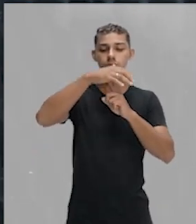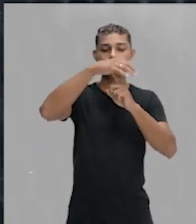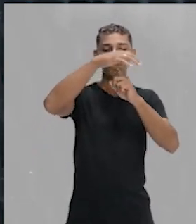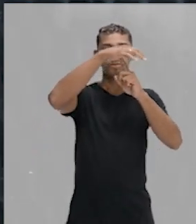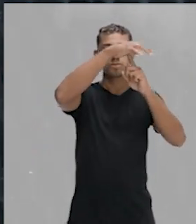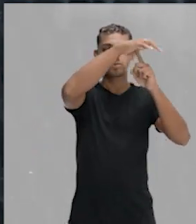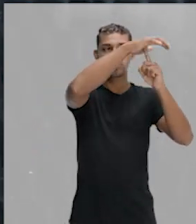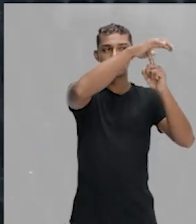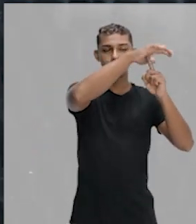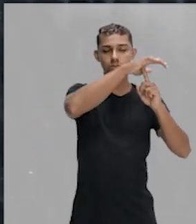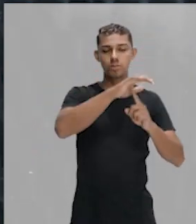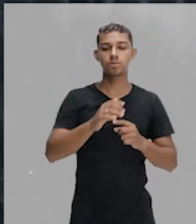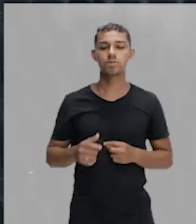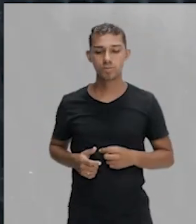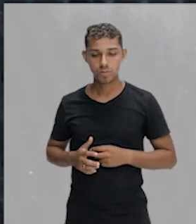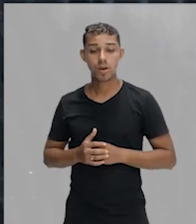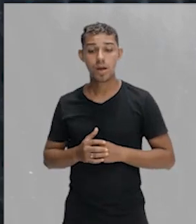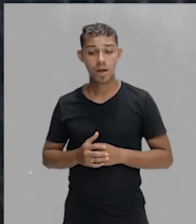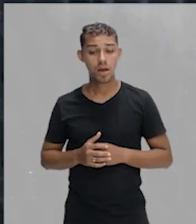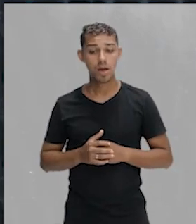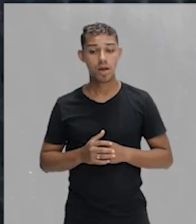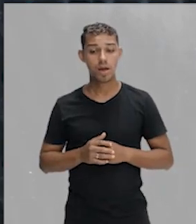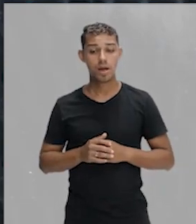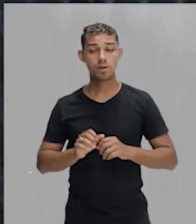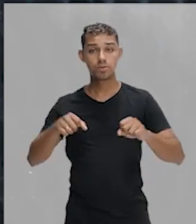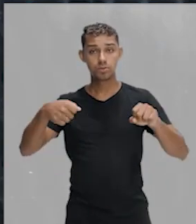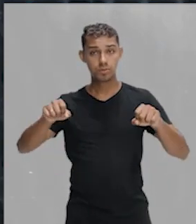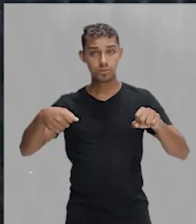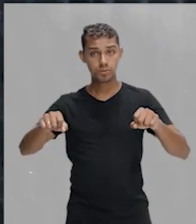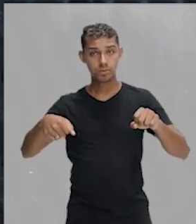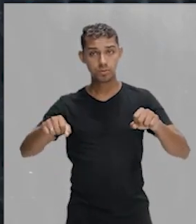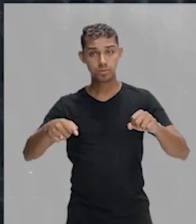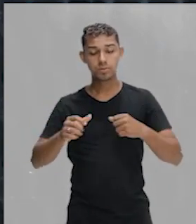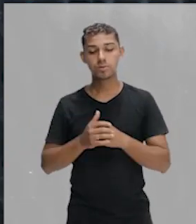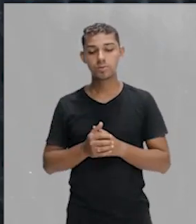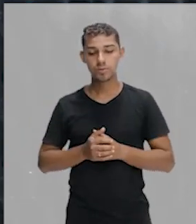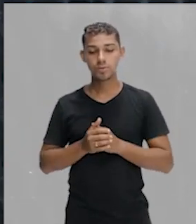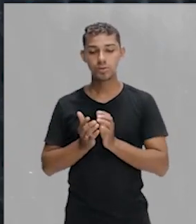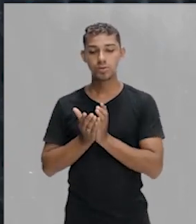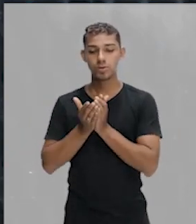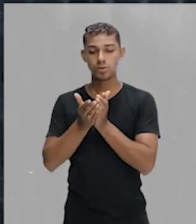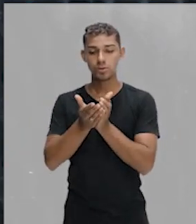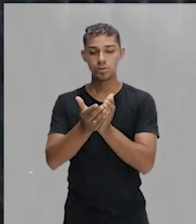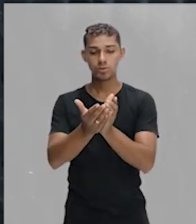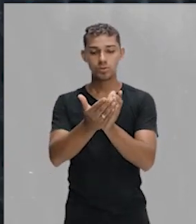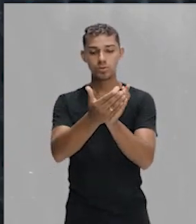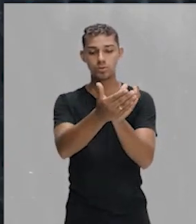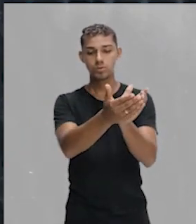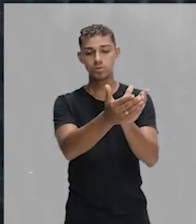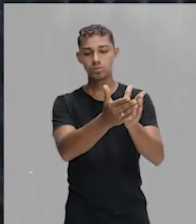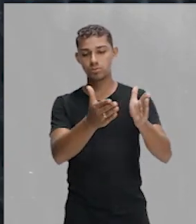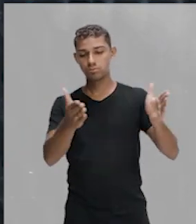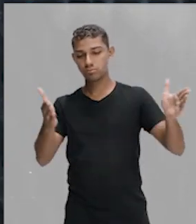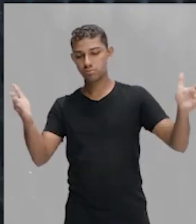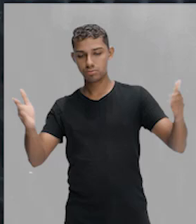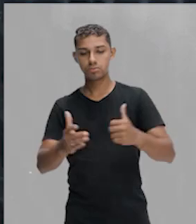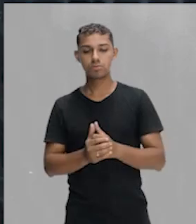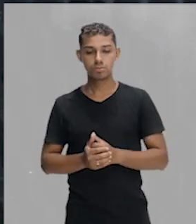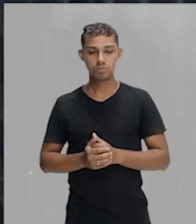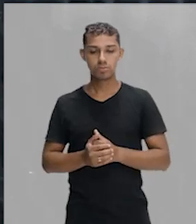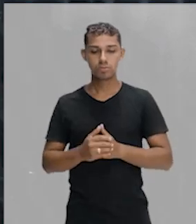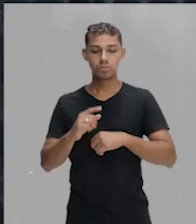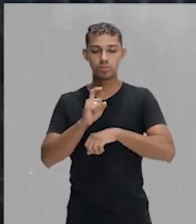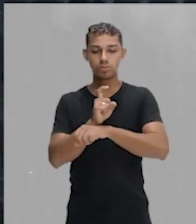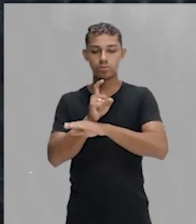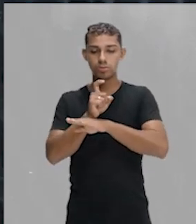ou simplesmente moto, o petroleiro, que é o navio, né? Porta-aviones, submarino,